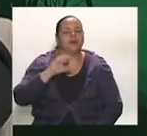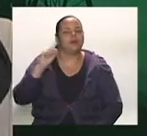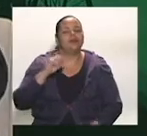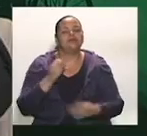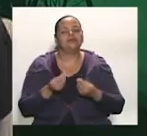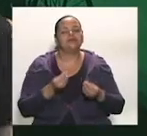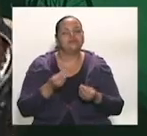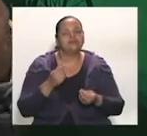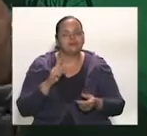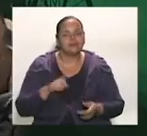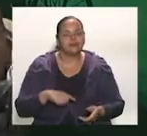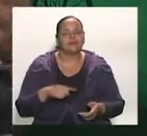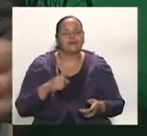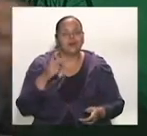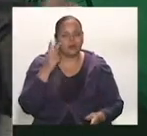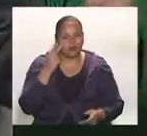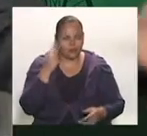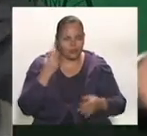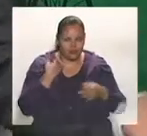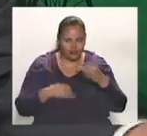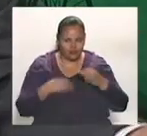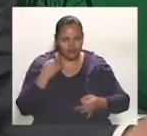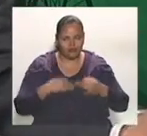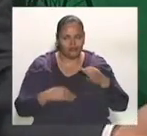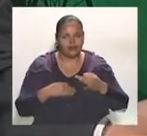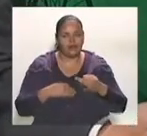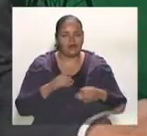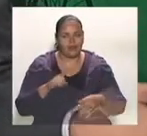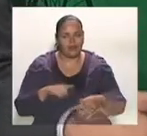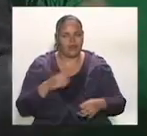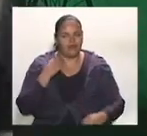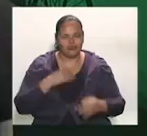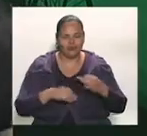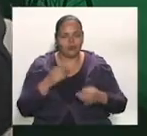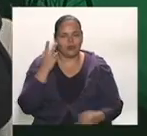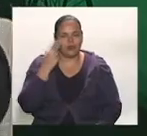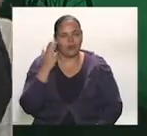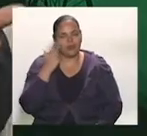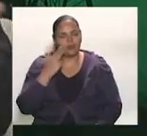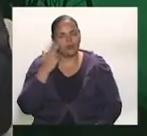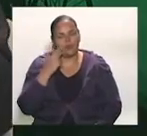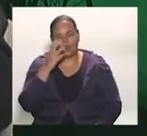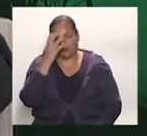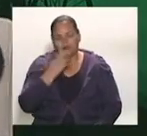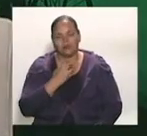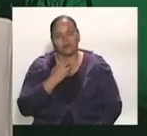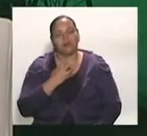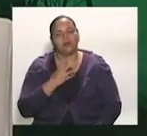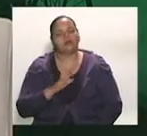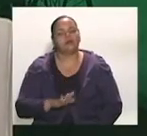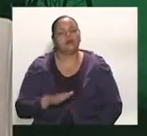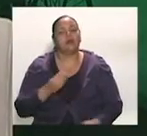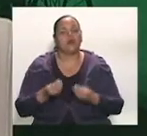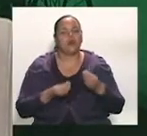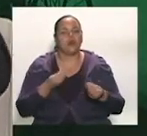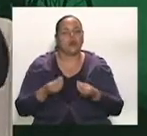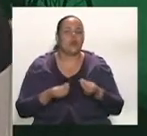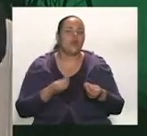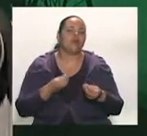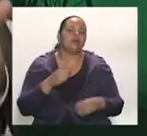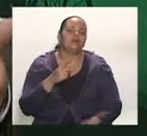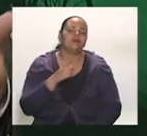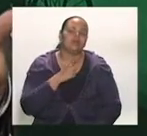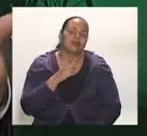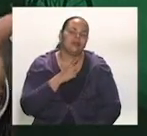justiça desportiva, você vai ter então o quê? Campeonatos discutidos no Poder Judiciário? Ora, Na justiça comum, no caso? A justiça desportiva foi feita para isso, exatamente para